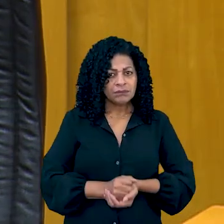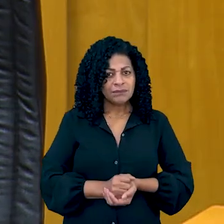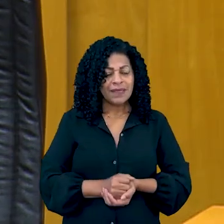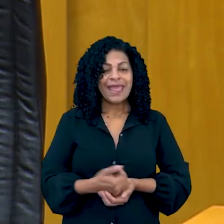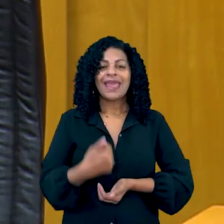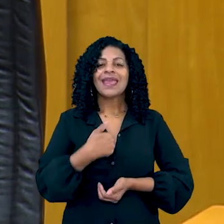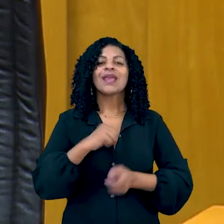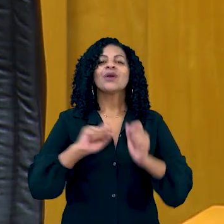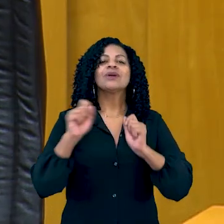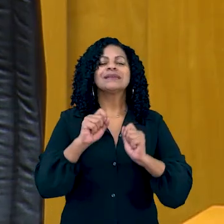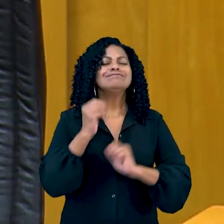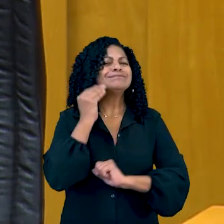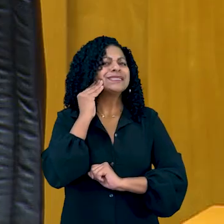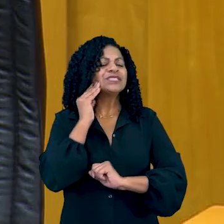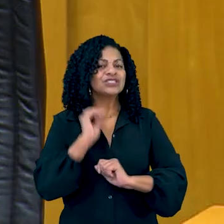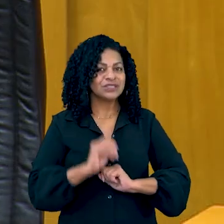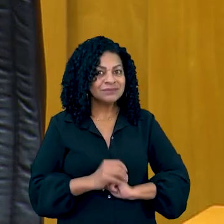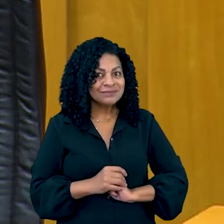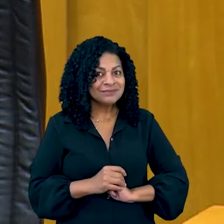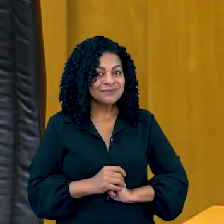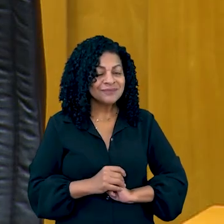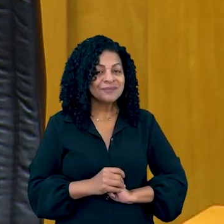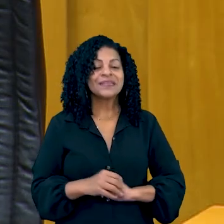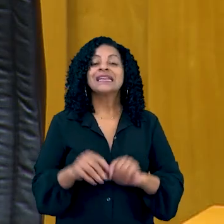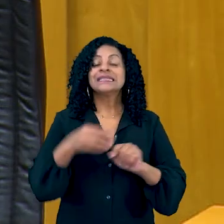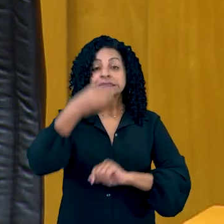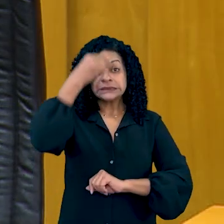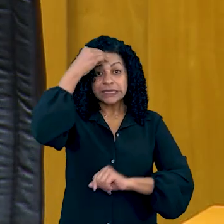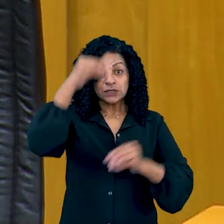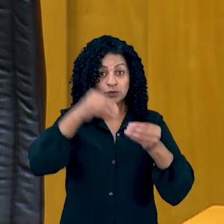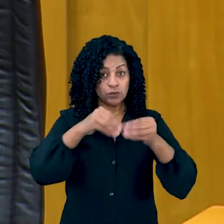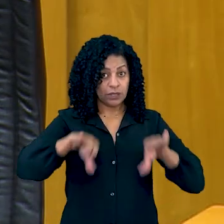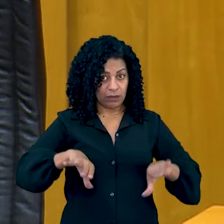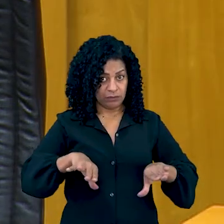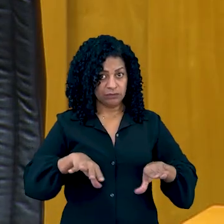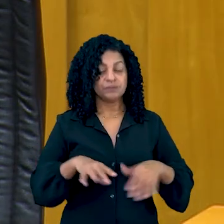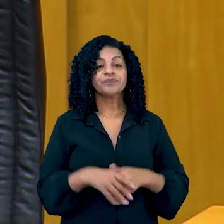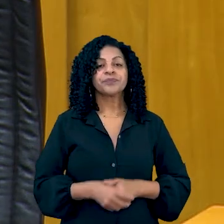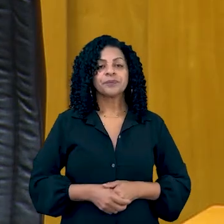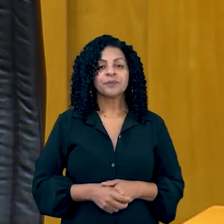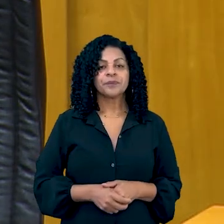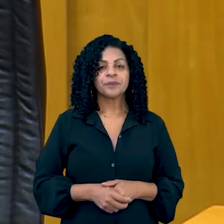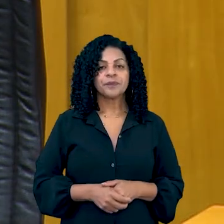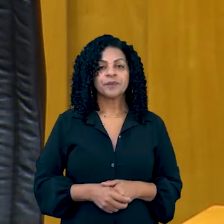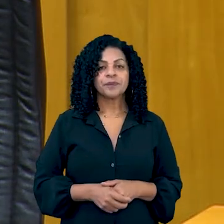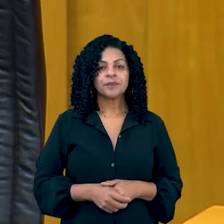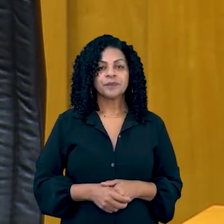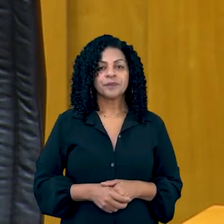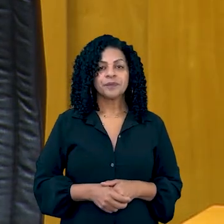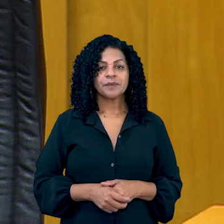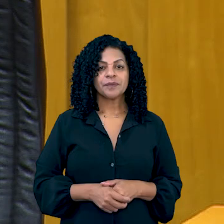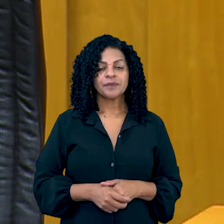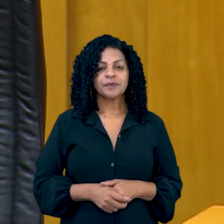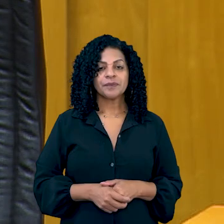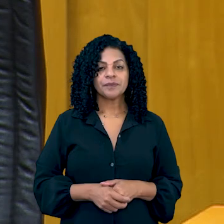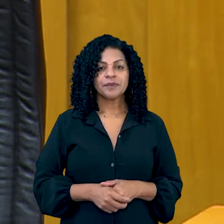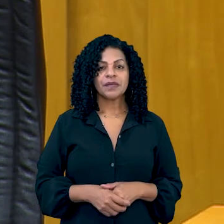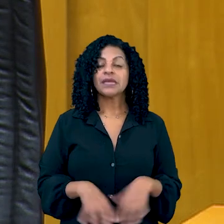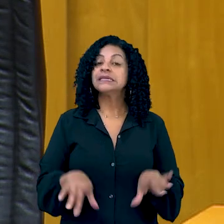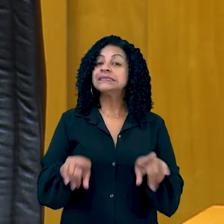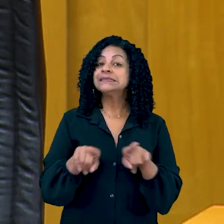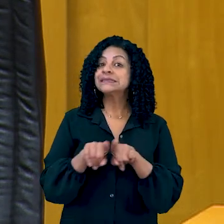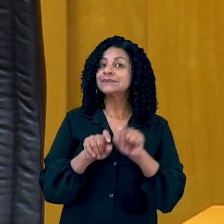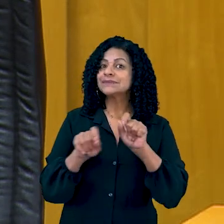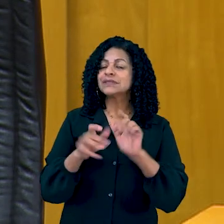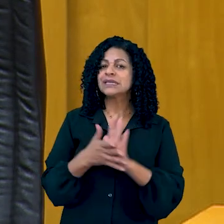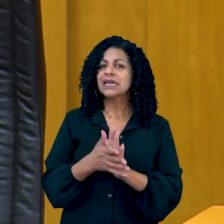Então, eu entendi aqui que se trata aqui, assim, de dano moral, né? Você,